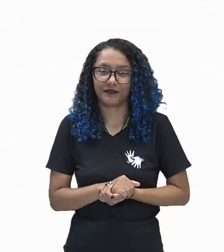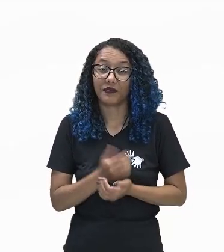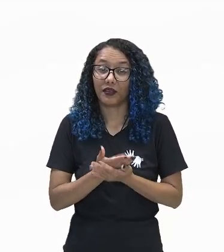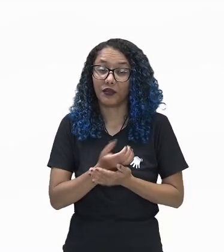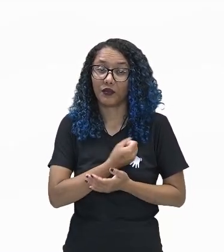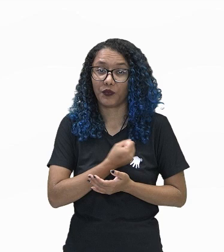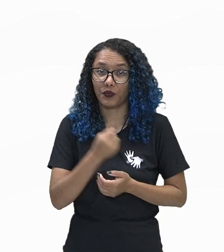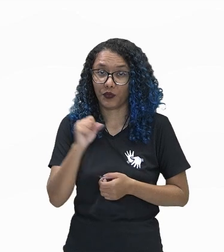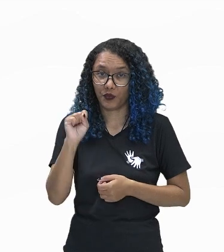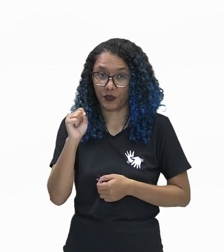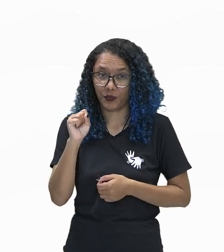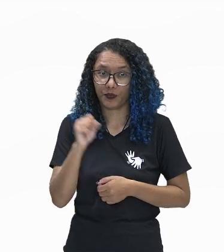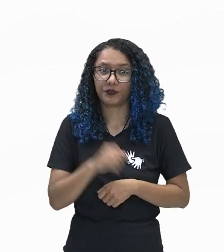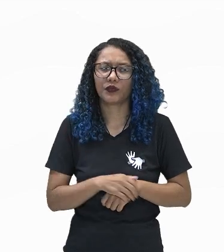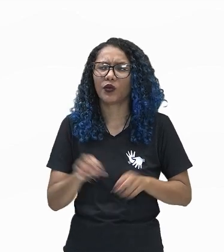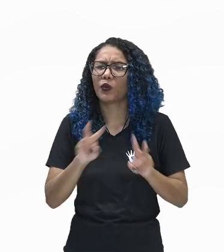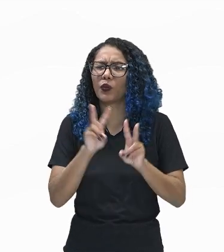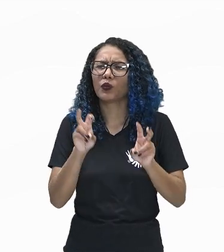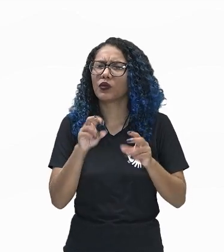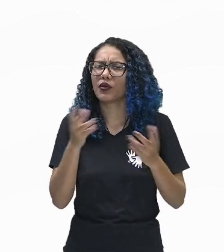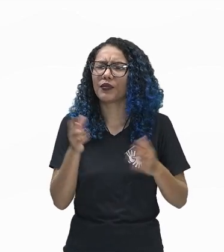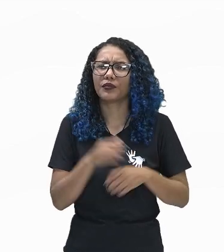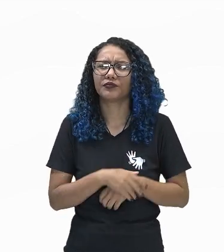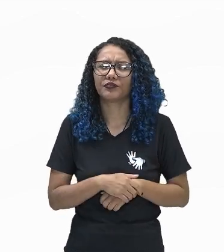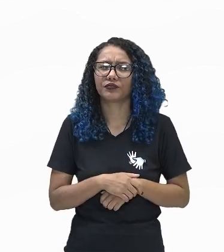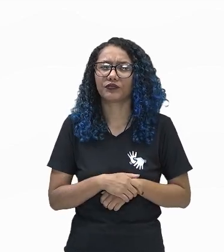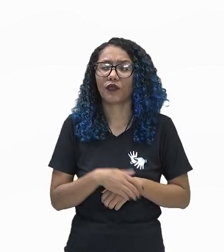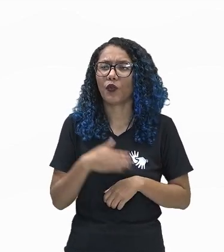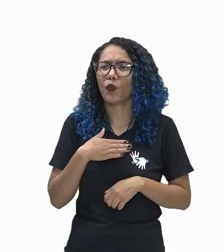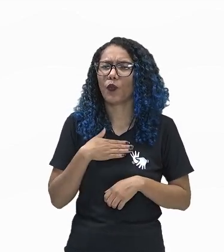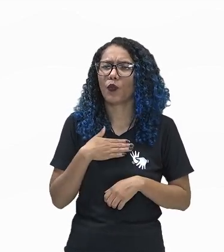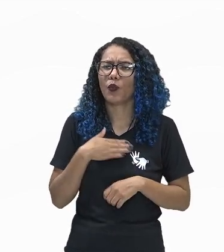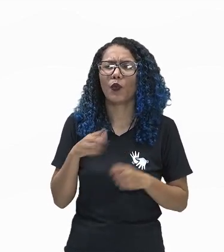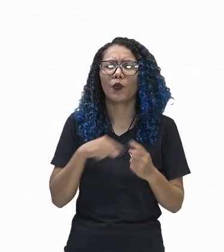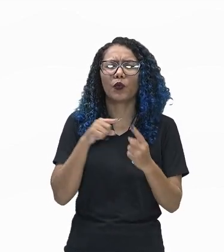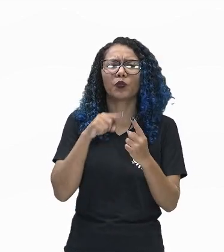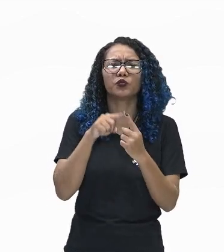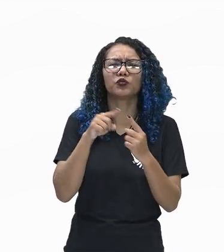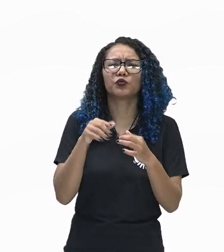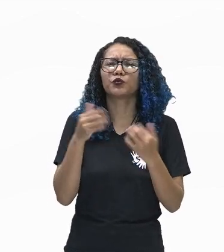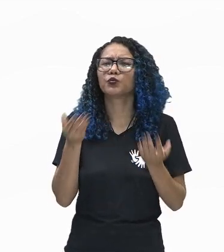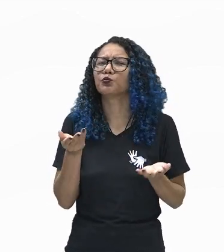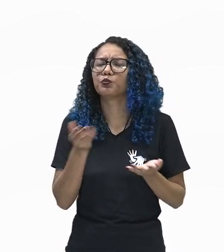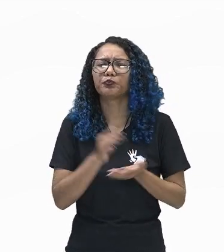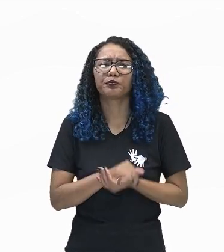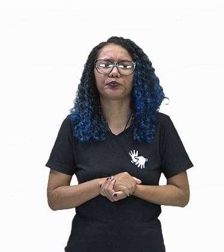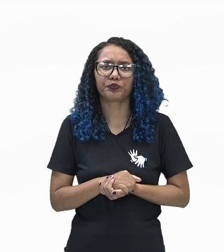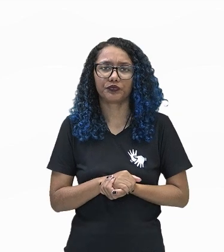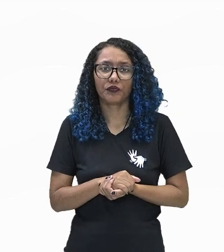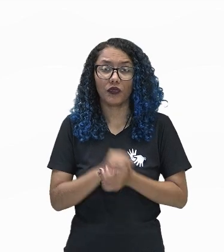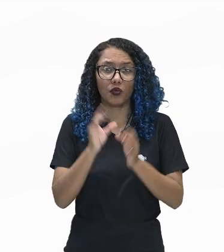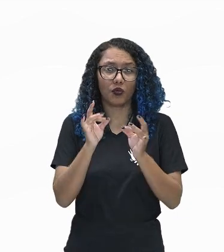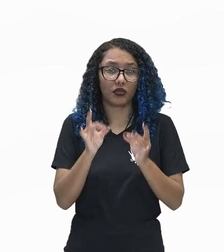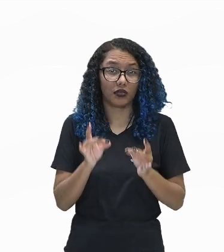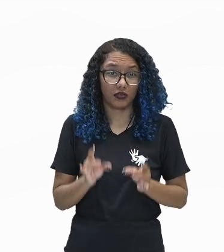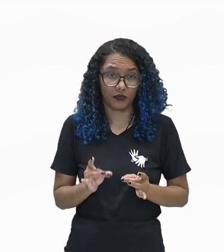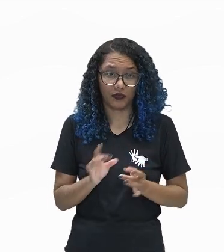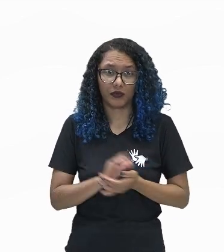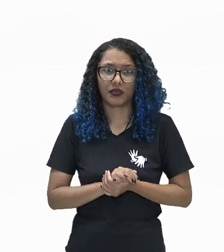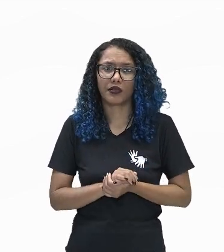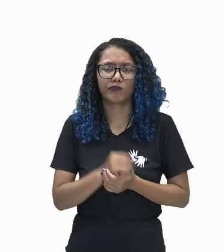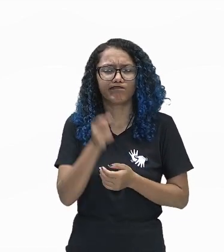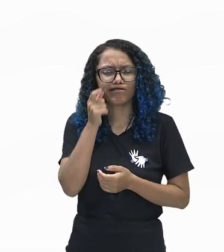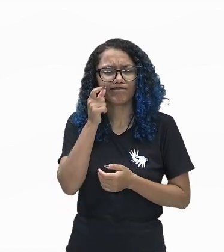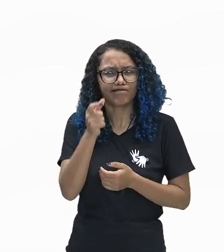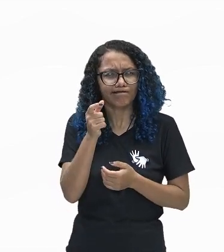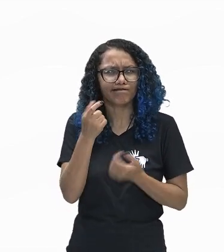Aula 8, objeto de conhecimento é qual o meu propósito? E o detalhamento, interesses